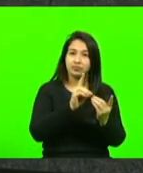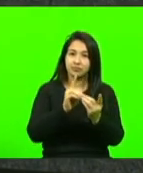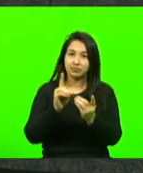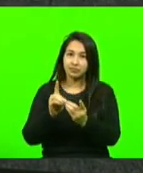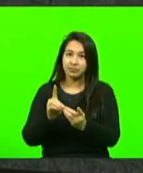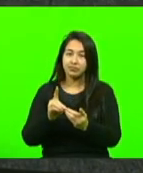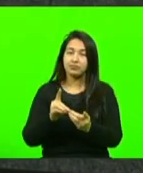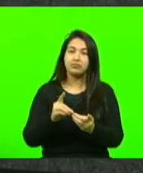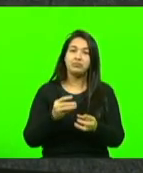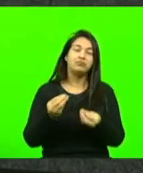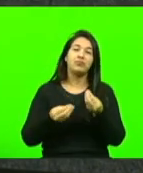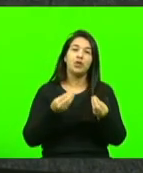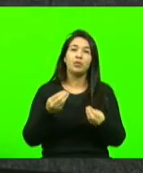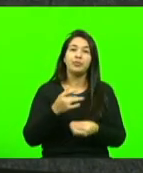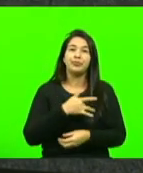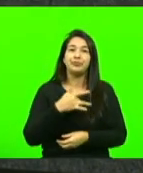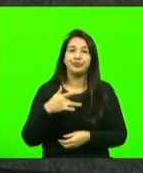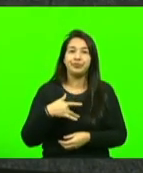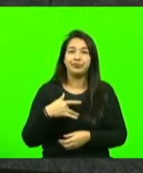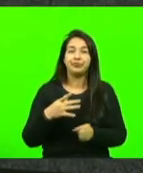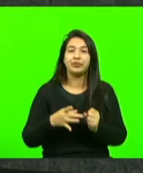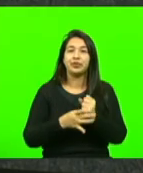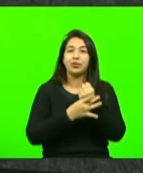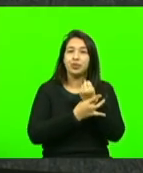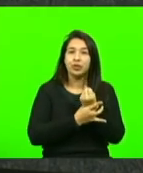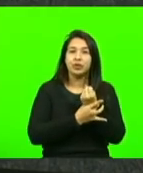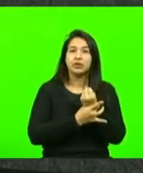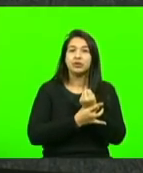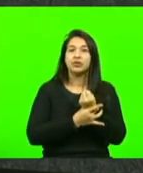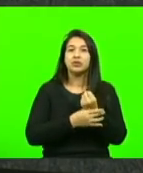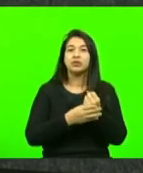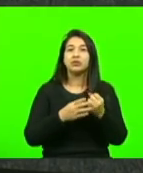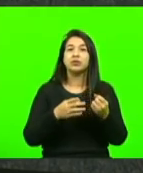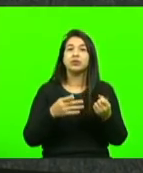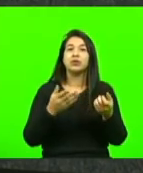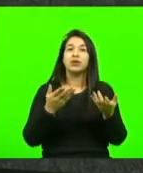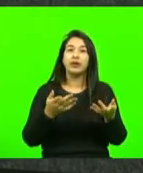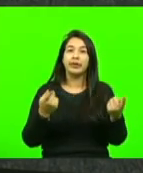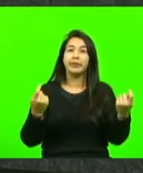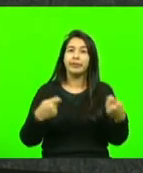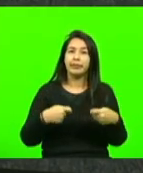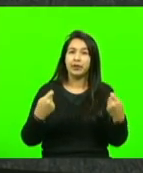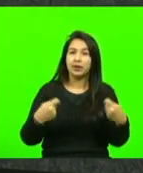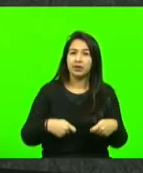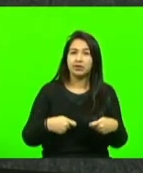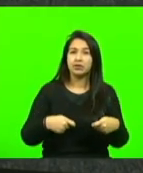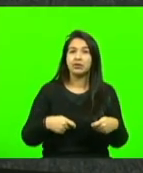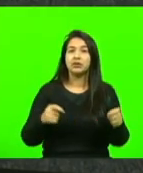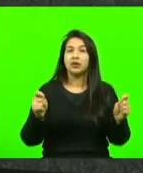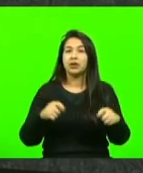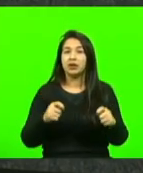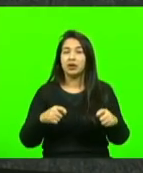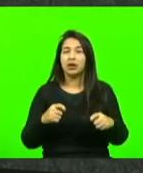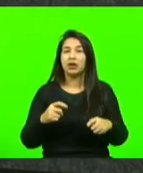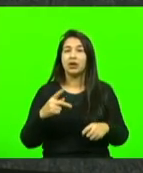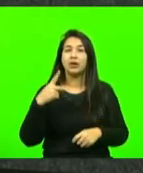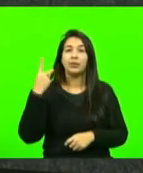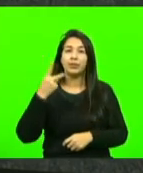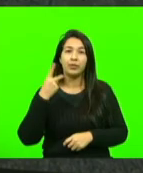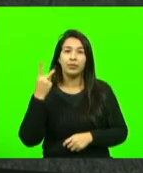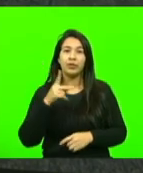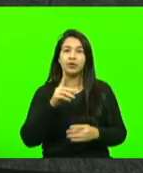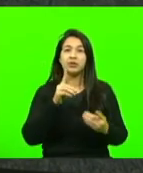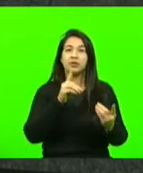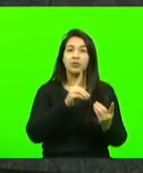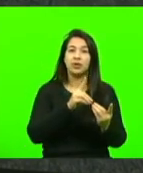educação segurança são áreas essenciais para que a população tem um atendimento